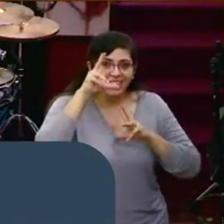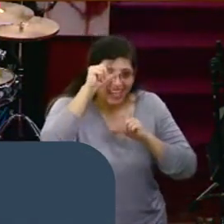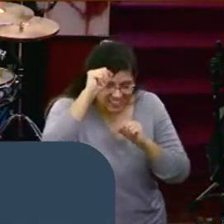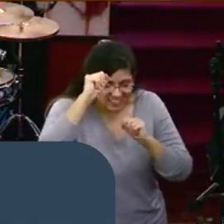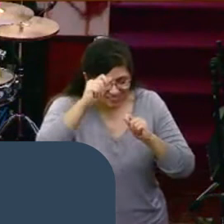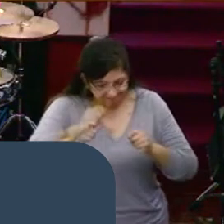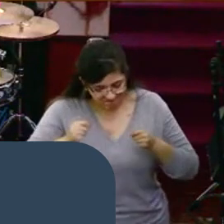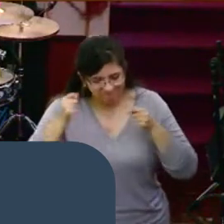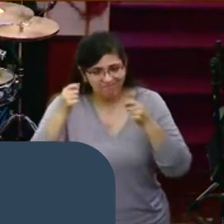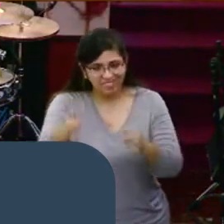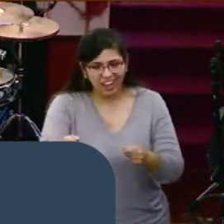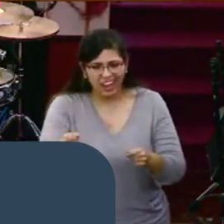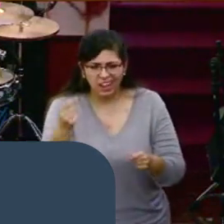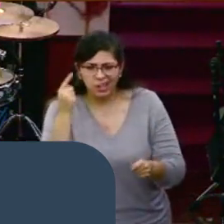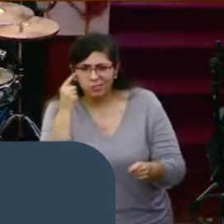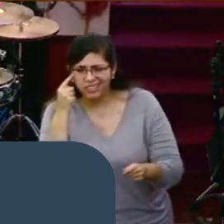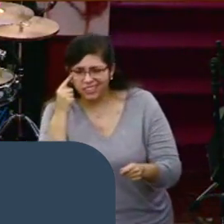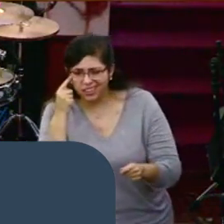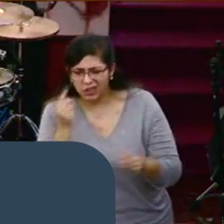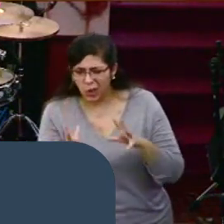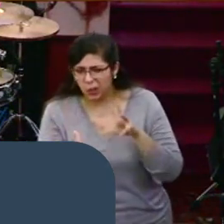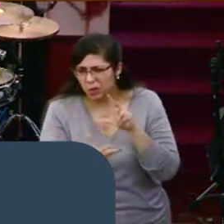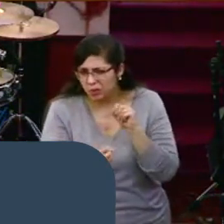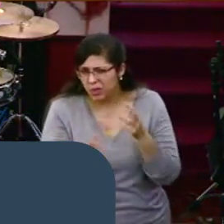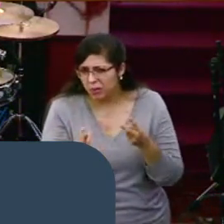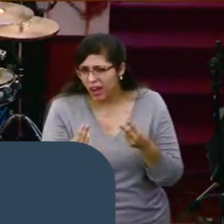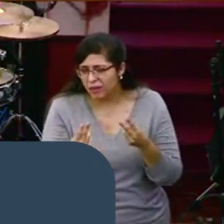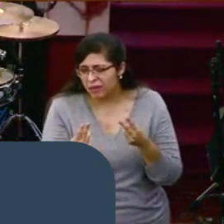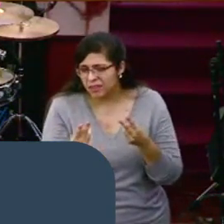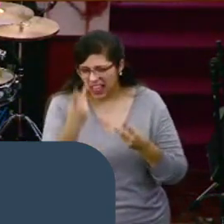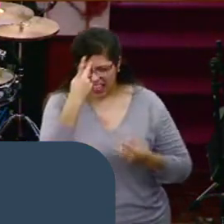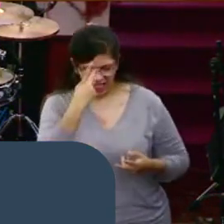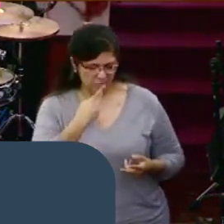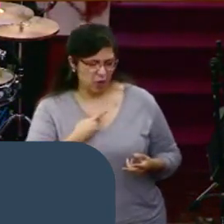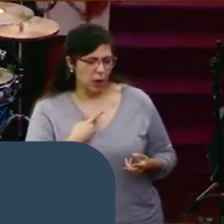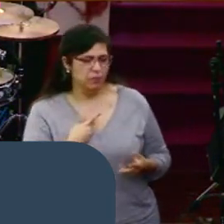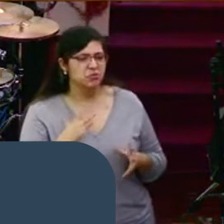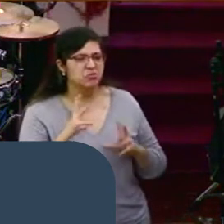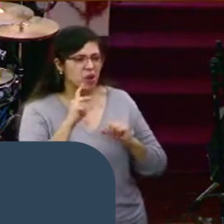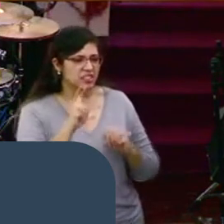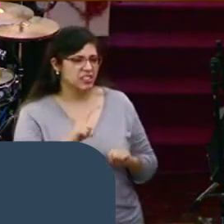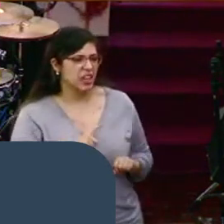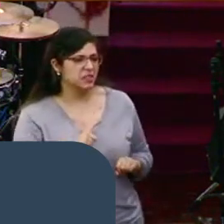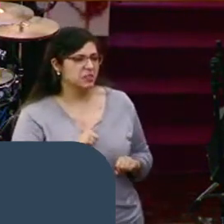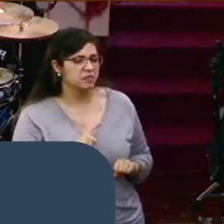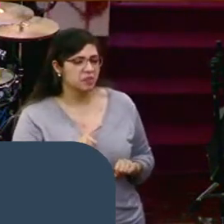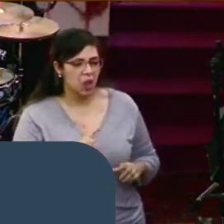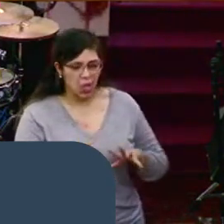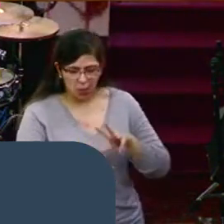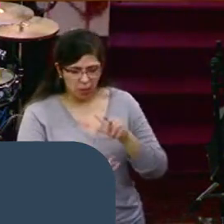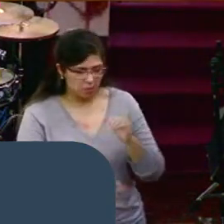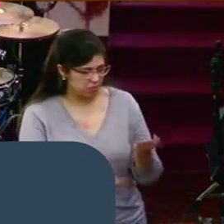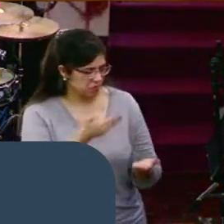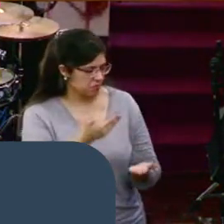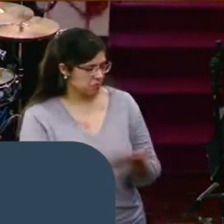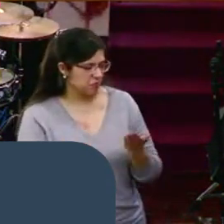com pensamento dos estoicos dizendo eu não me importo e eu não ligo o mundo pode cair